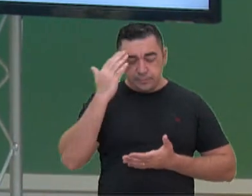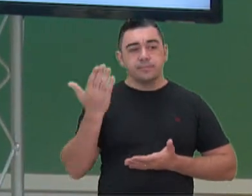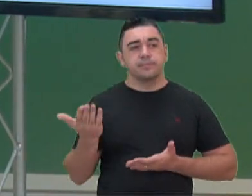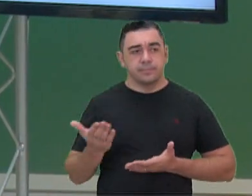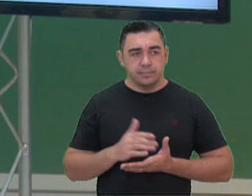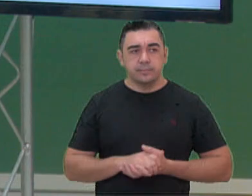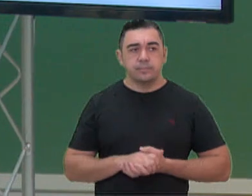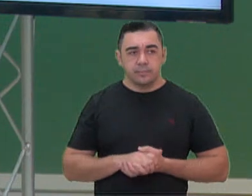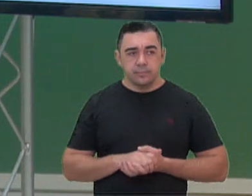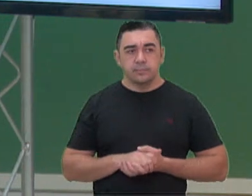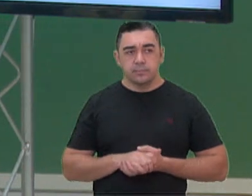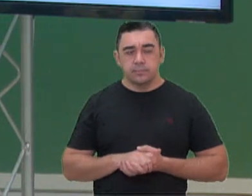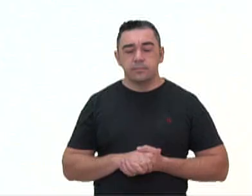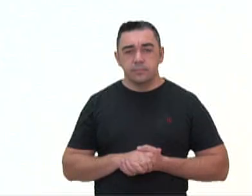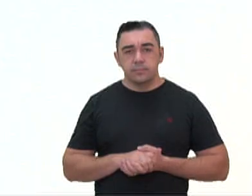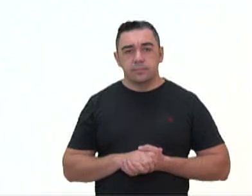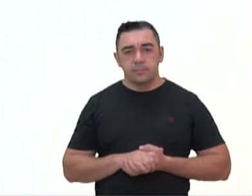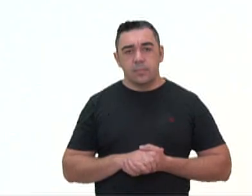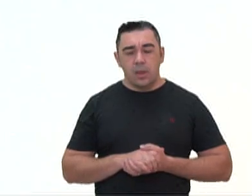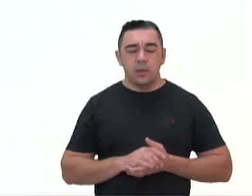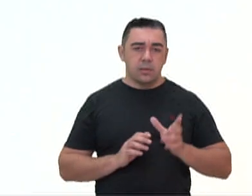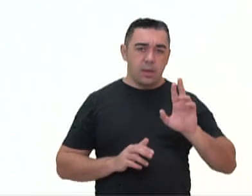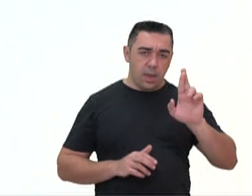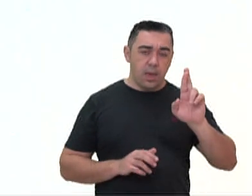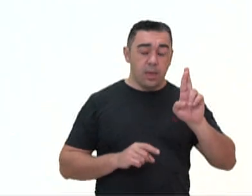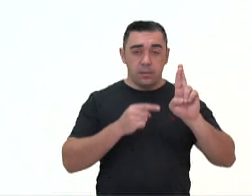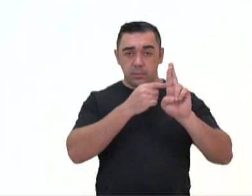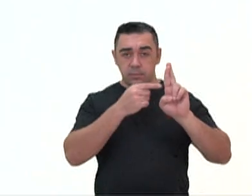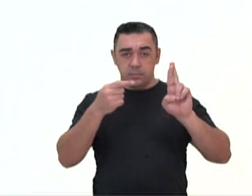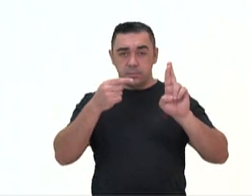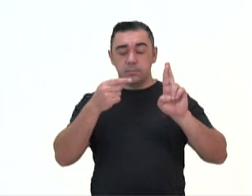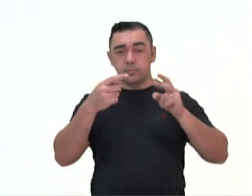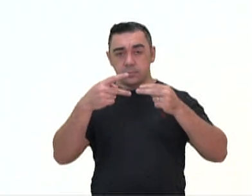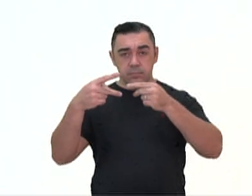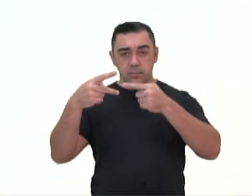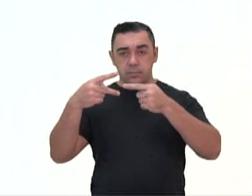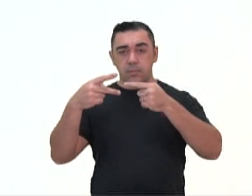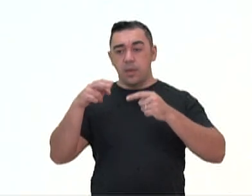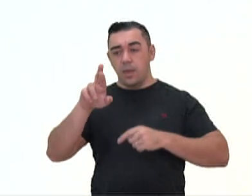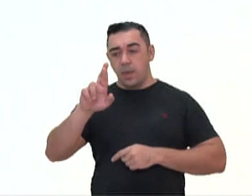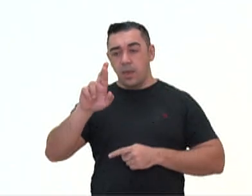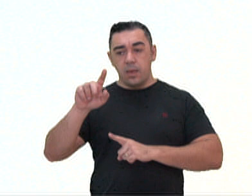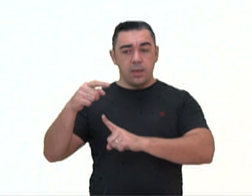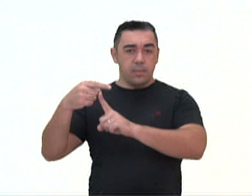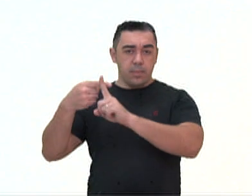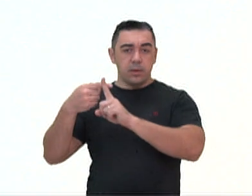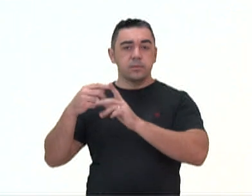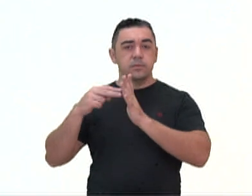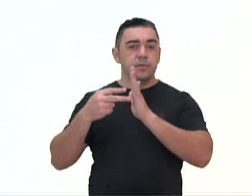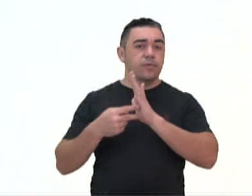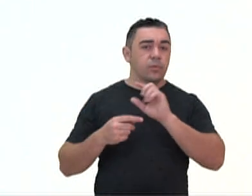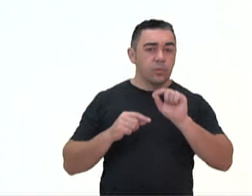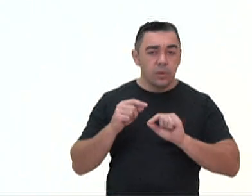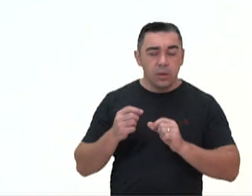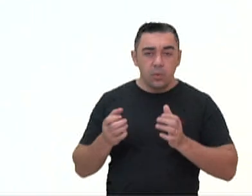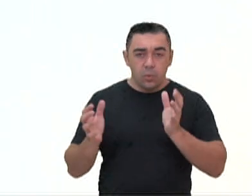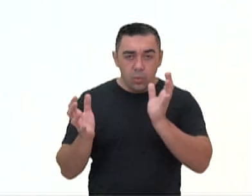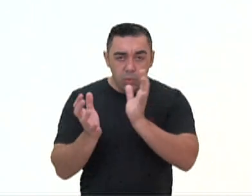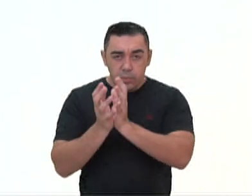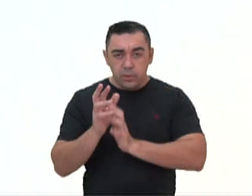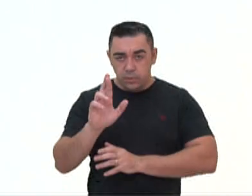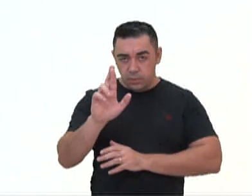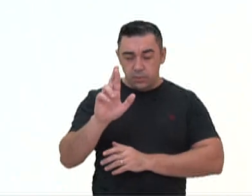seja, o contradomínio, que são o R+, lembra, o R+, significa conjunto dos números reais, os